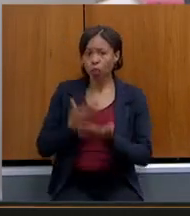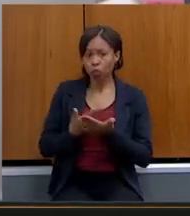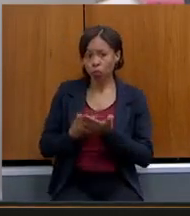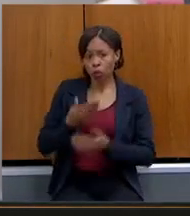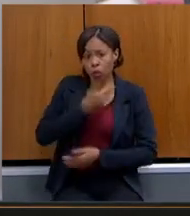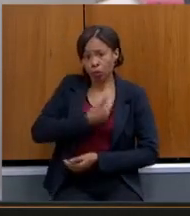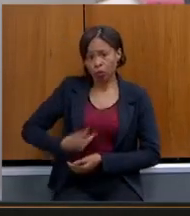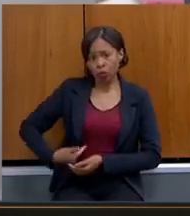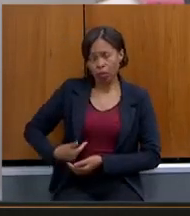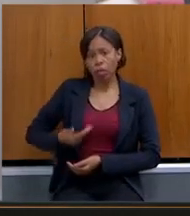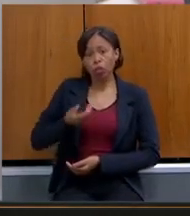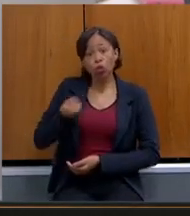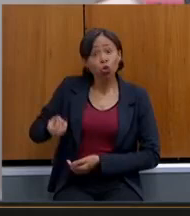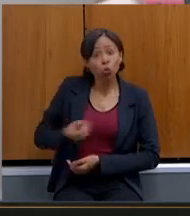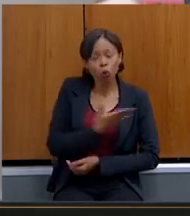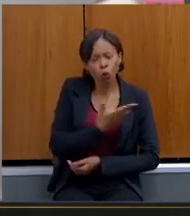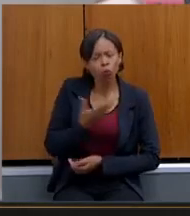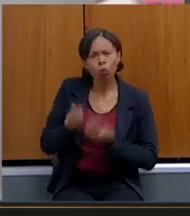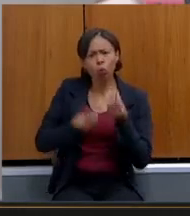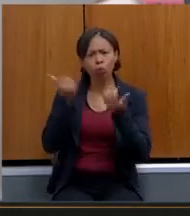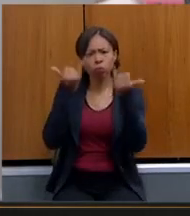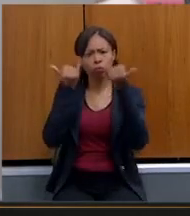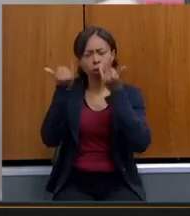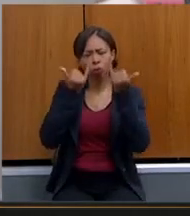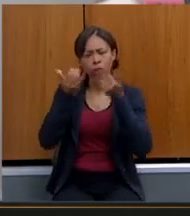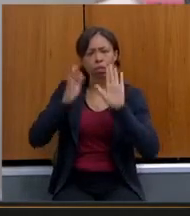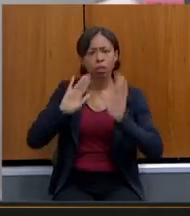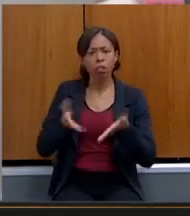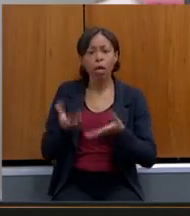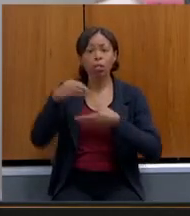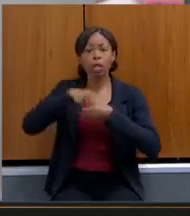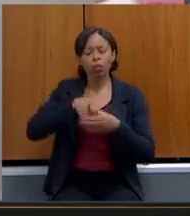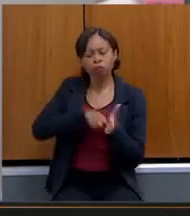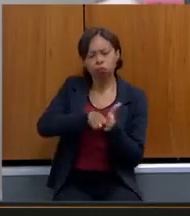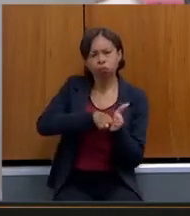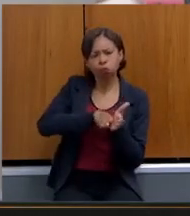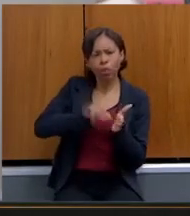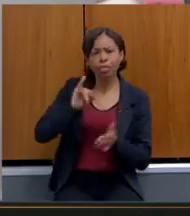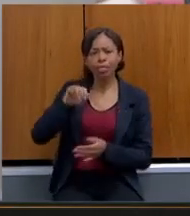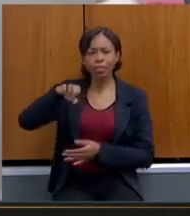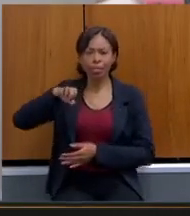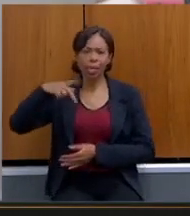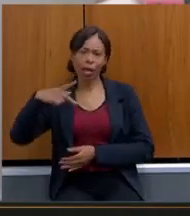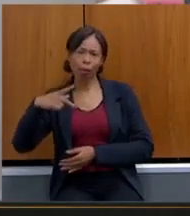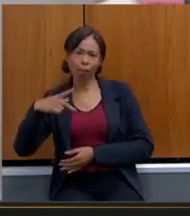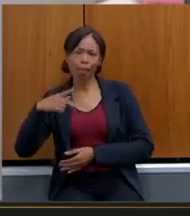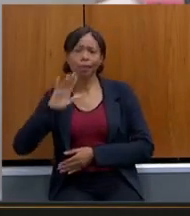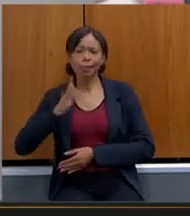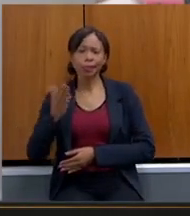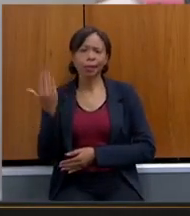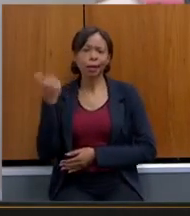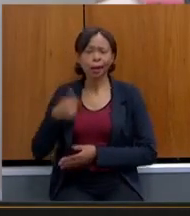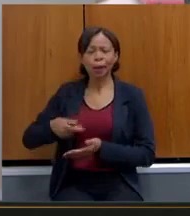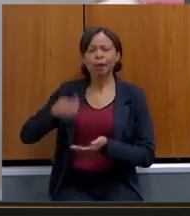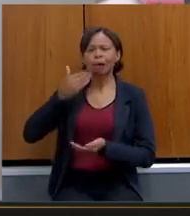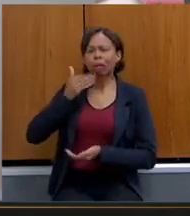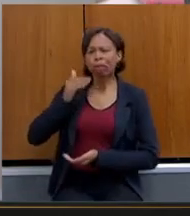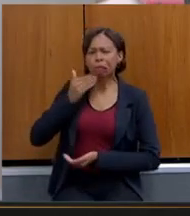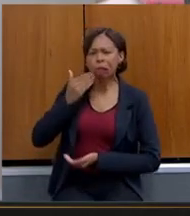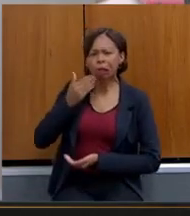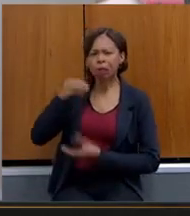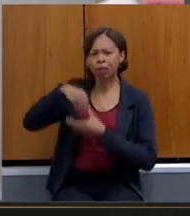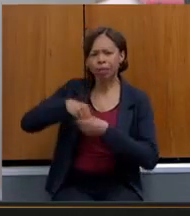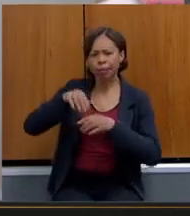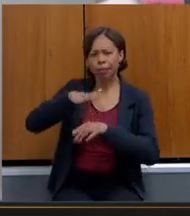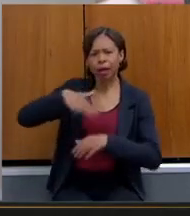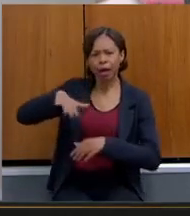atualizados no que se refere as informações prestadas no Censo escolar do INEP que evidenciam diversas deficiências estrutura na